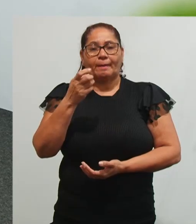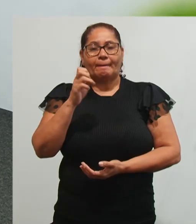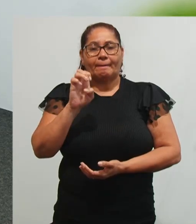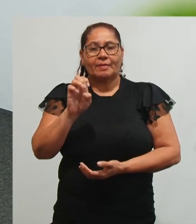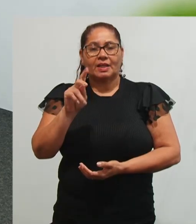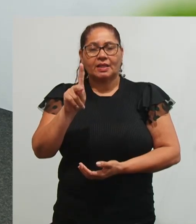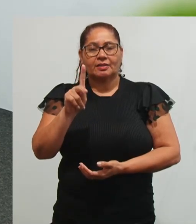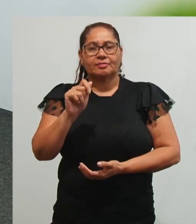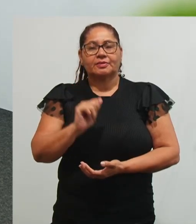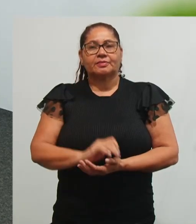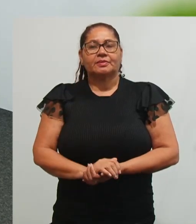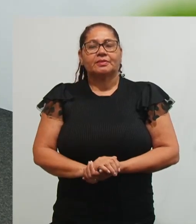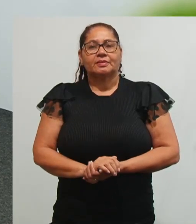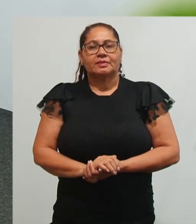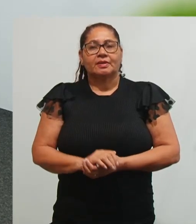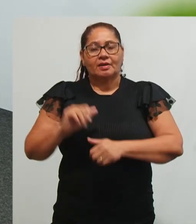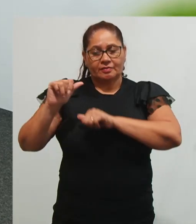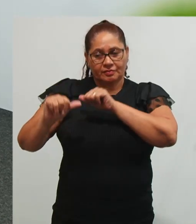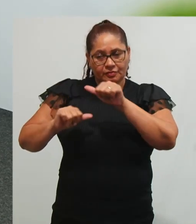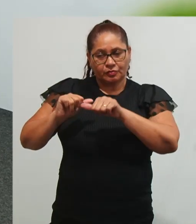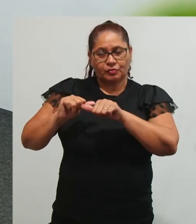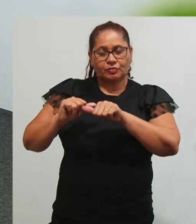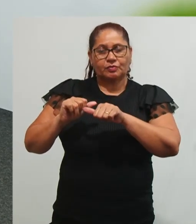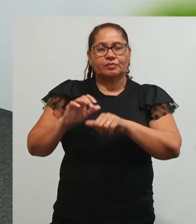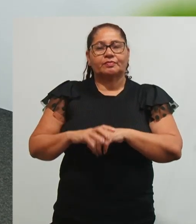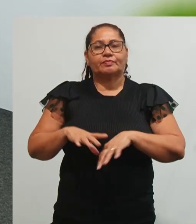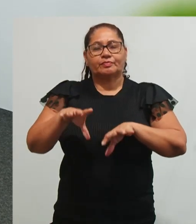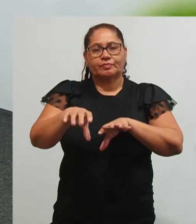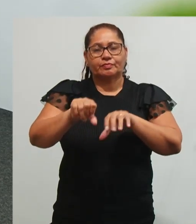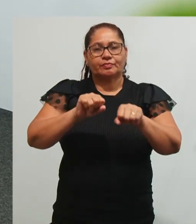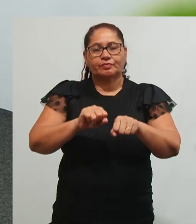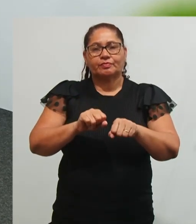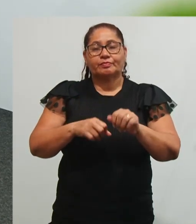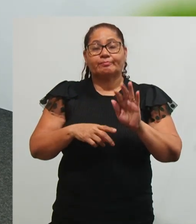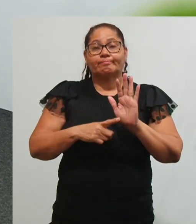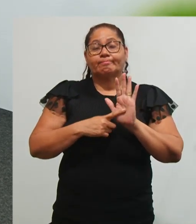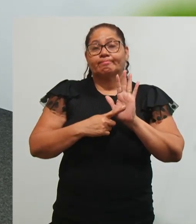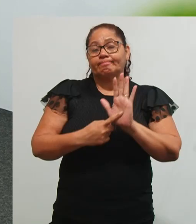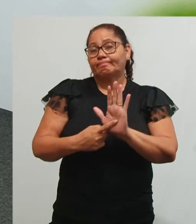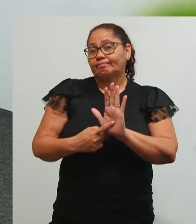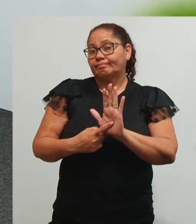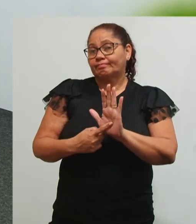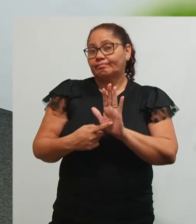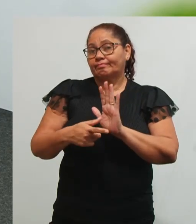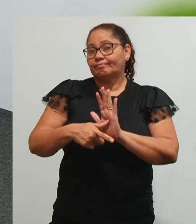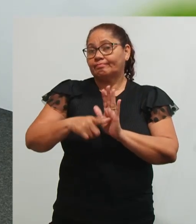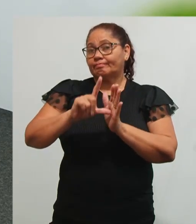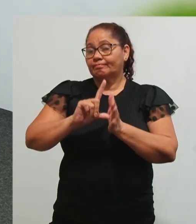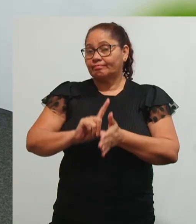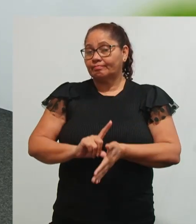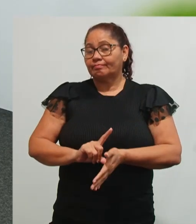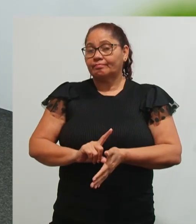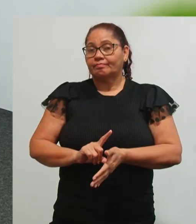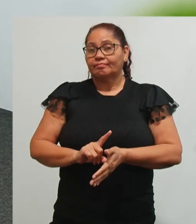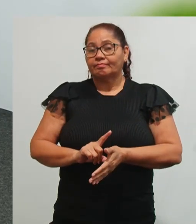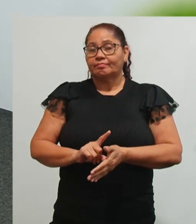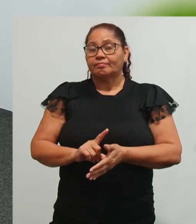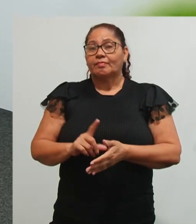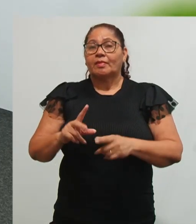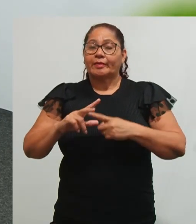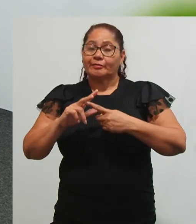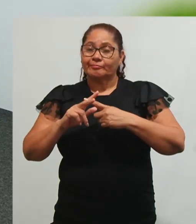A avaliação formativa apresenta-se, então, antes de mais nada, sob a forma de uma